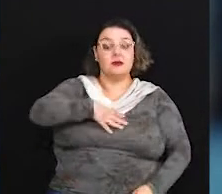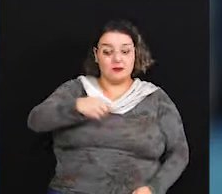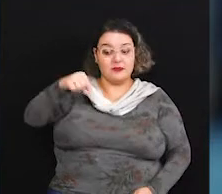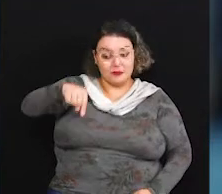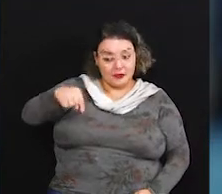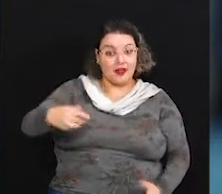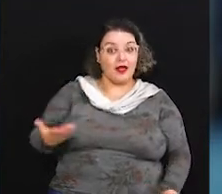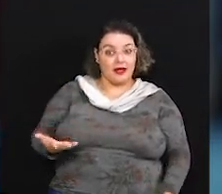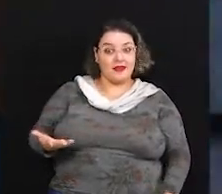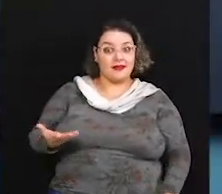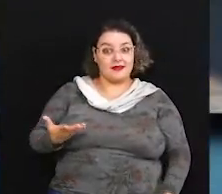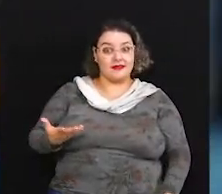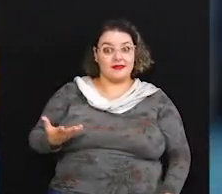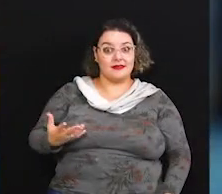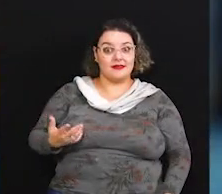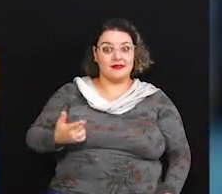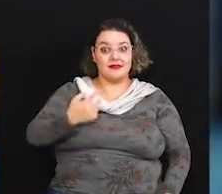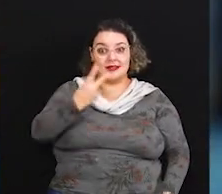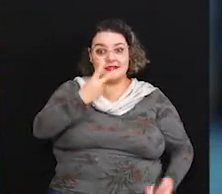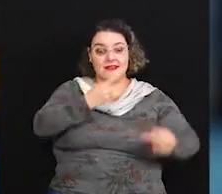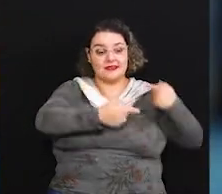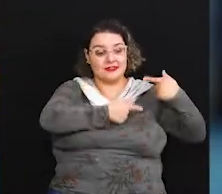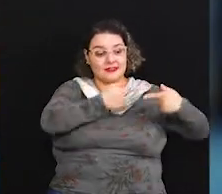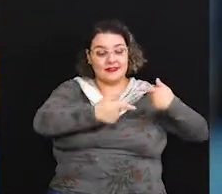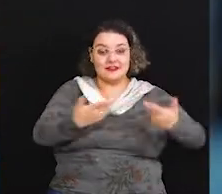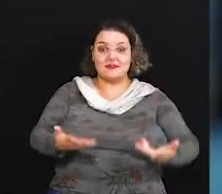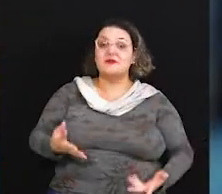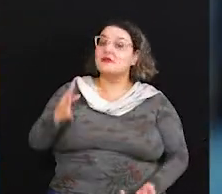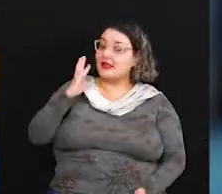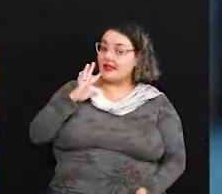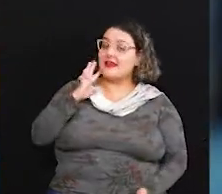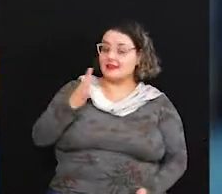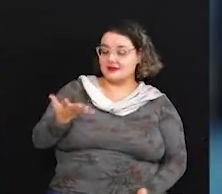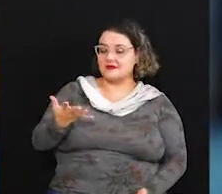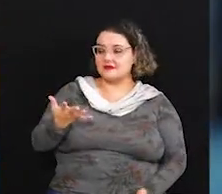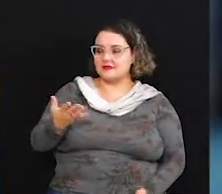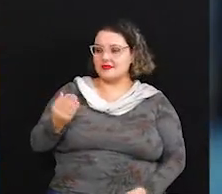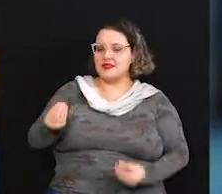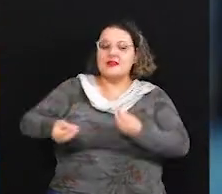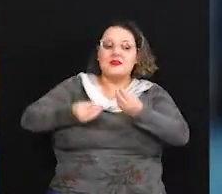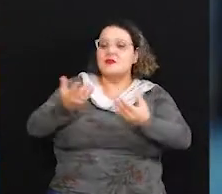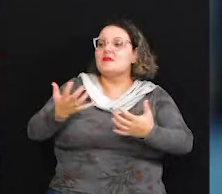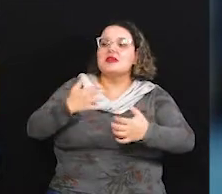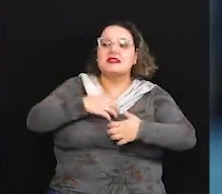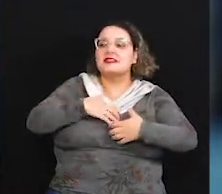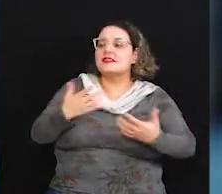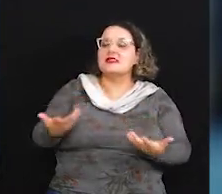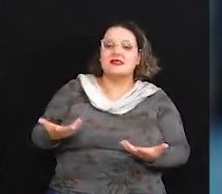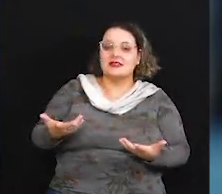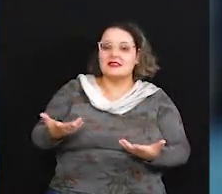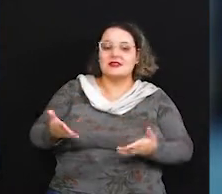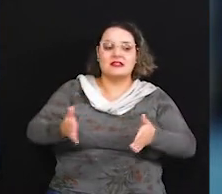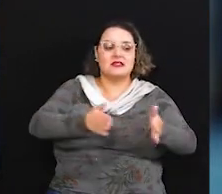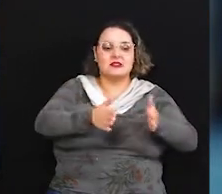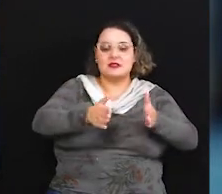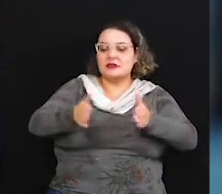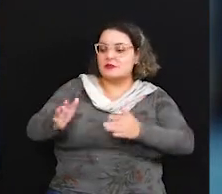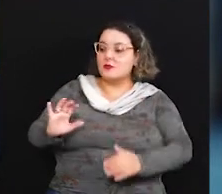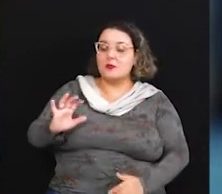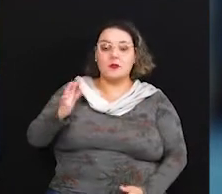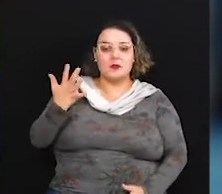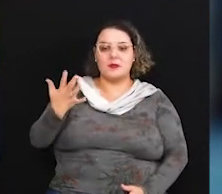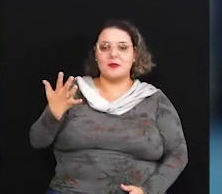aqui. Olha. Então já estamos na 2ª geração, tá? Muito interessante isso. E como é essa sensação de ver esses